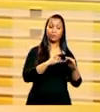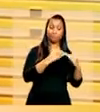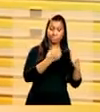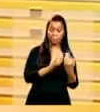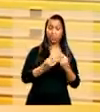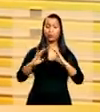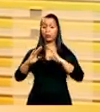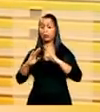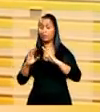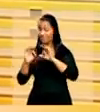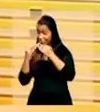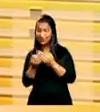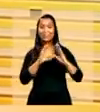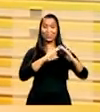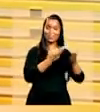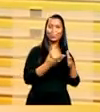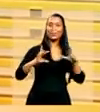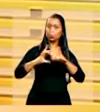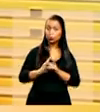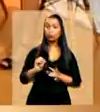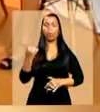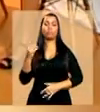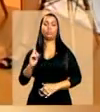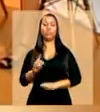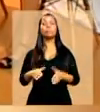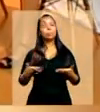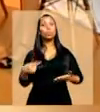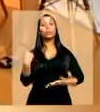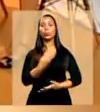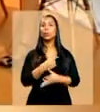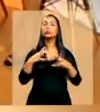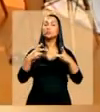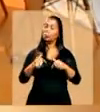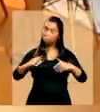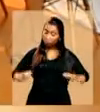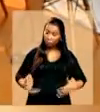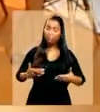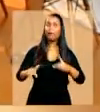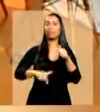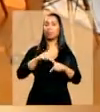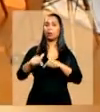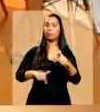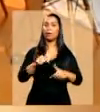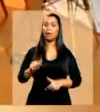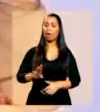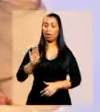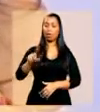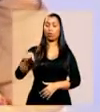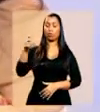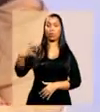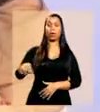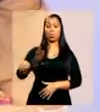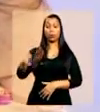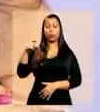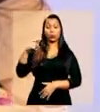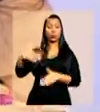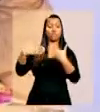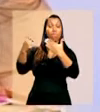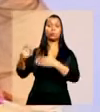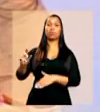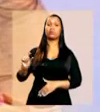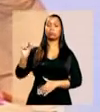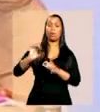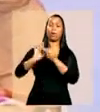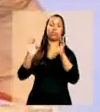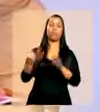estão alinhadas, isso acaba não acontecendo. Porque todos nós estamos ali empenhados em trabalhar com a autonomia dessa criança, o desenvolvimento